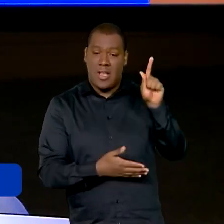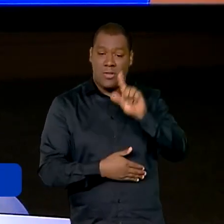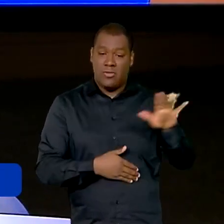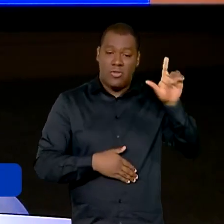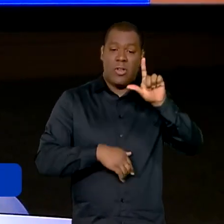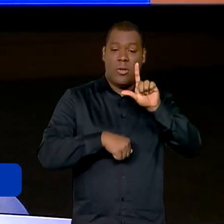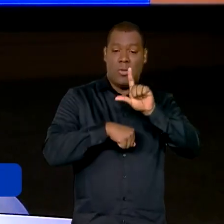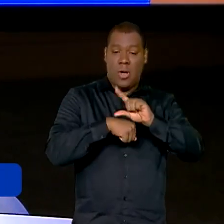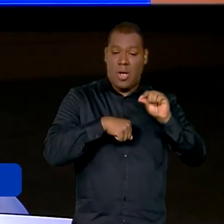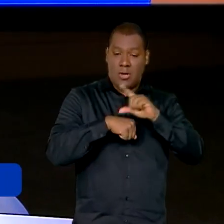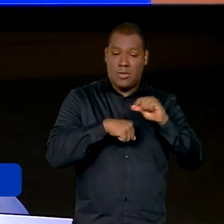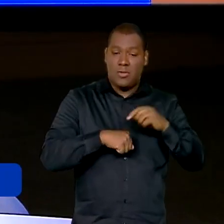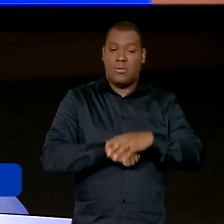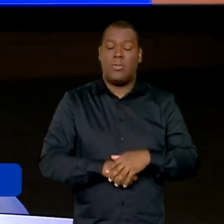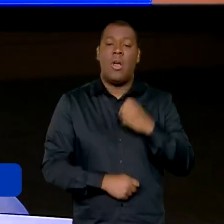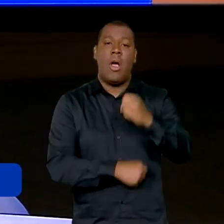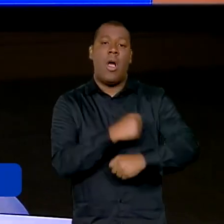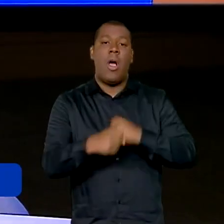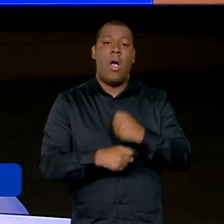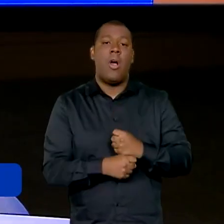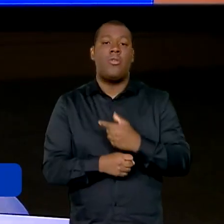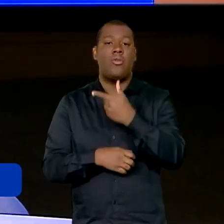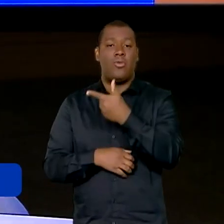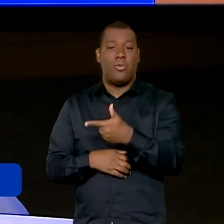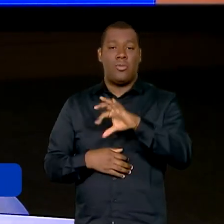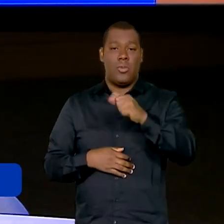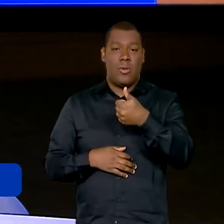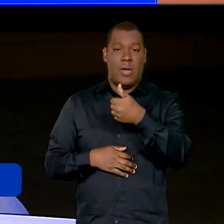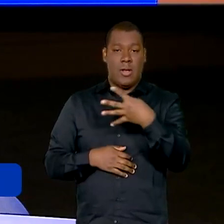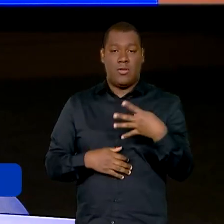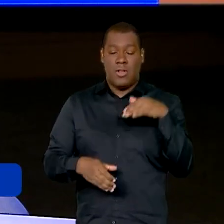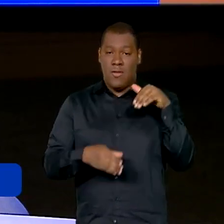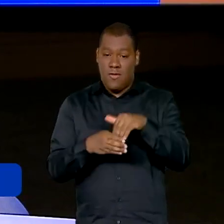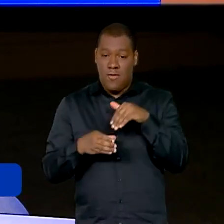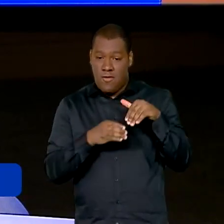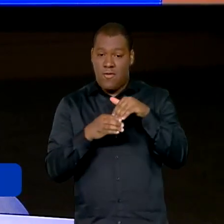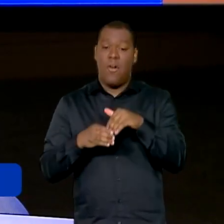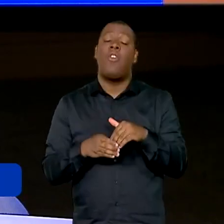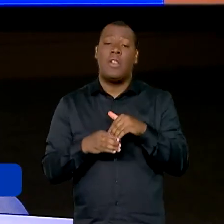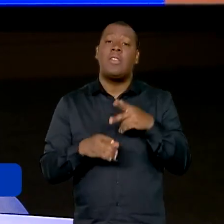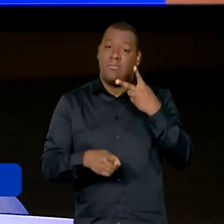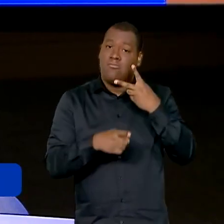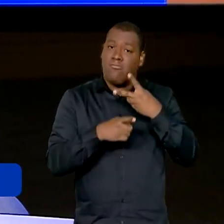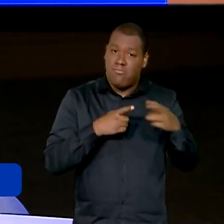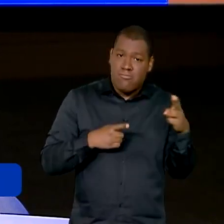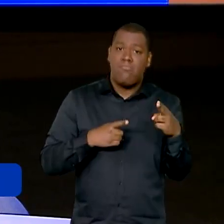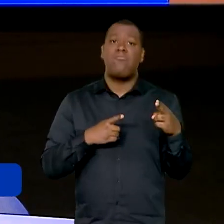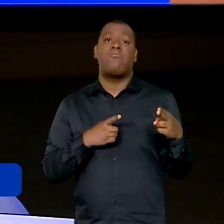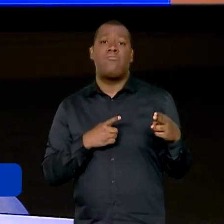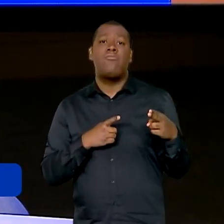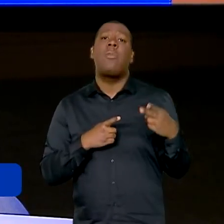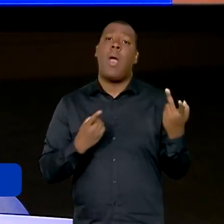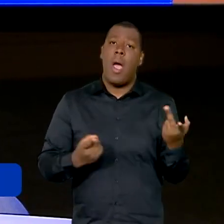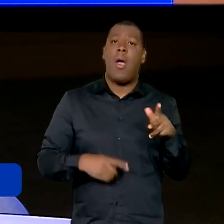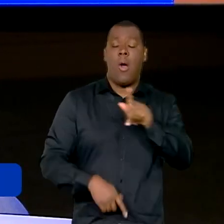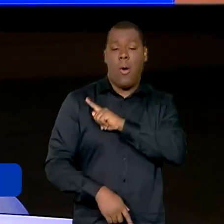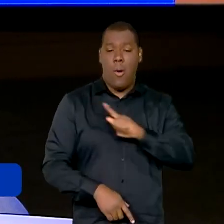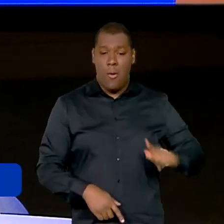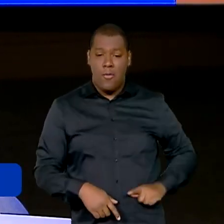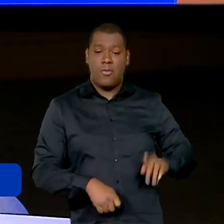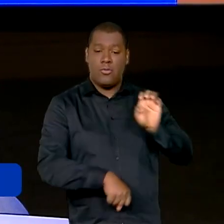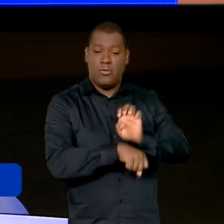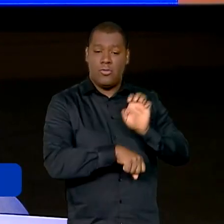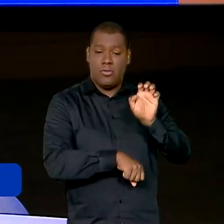Em 2014, venceu a eleição ao governo da Bahia e foi reeleito 4 anos depois, as 2 vezes em primeiro